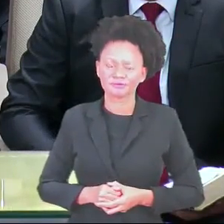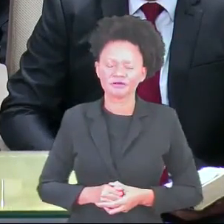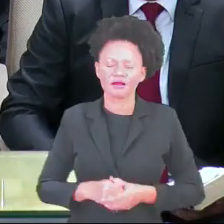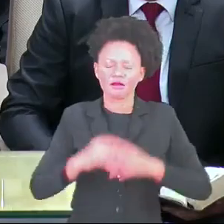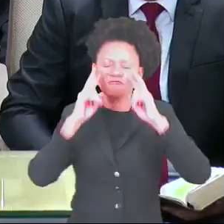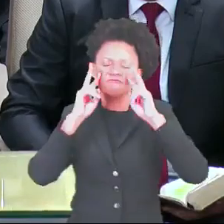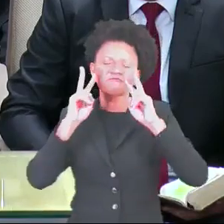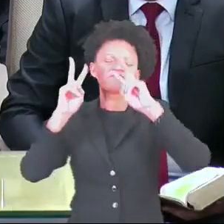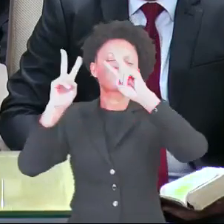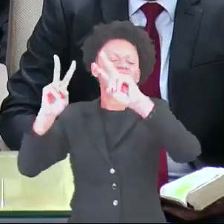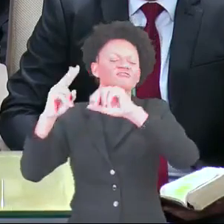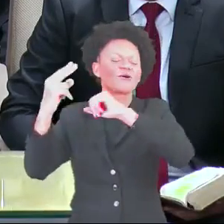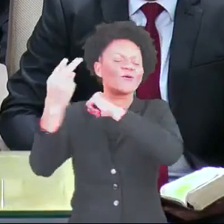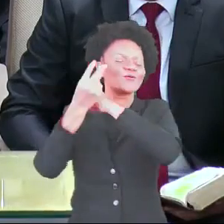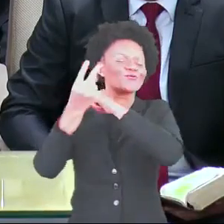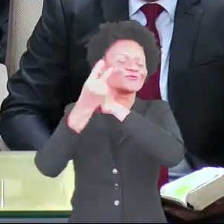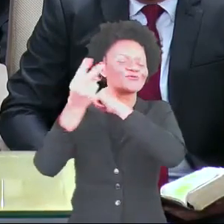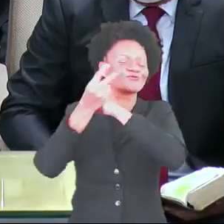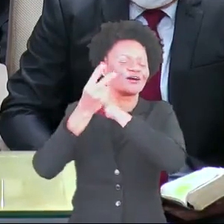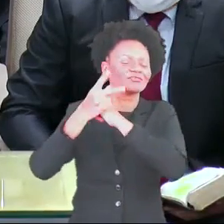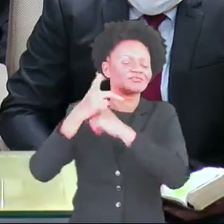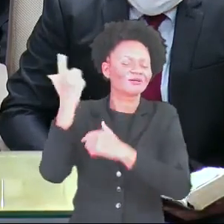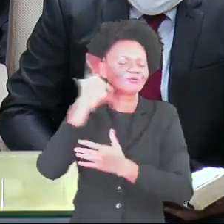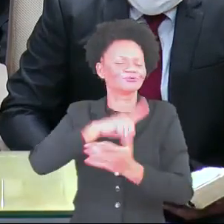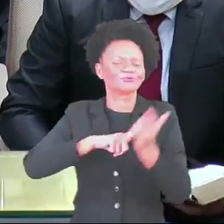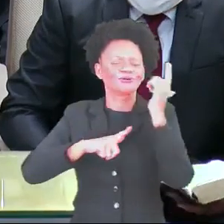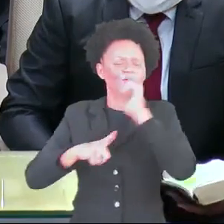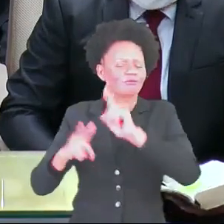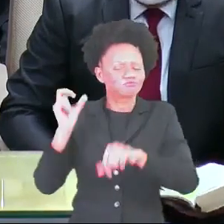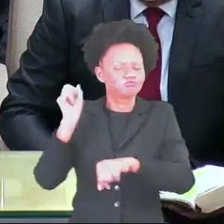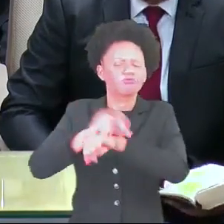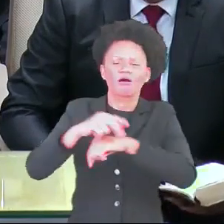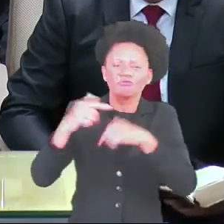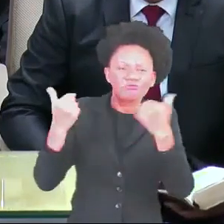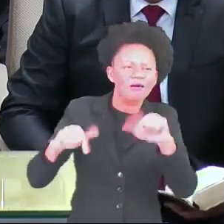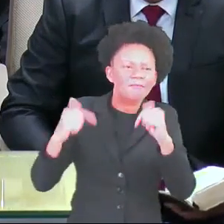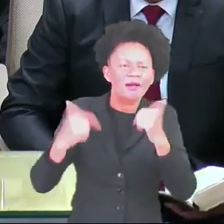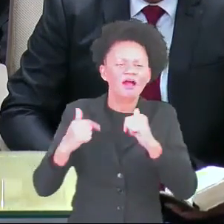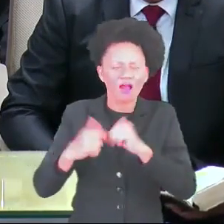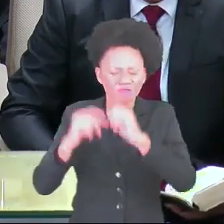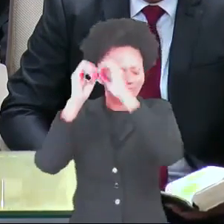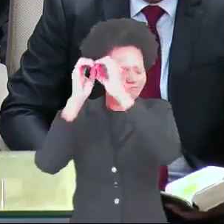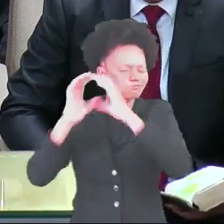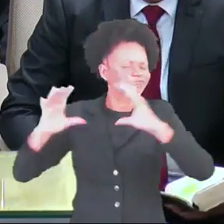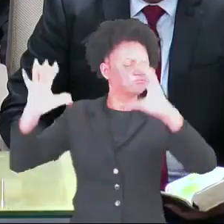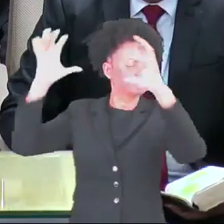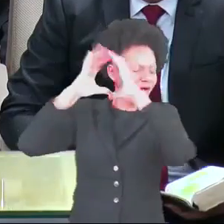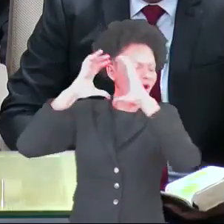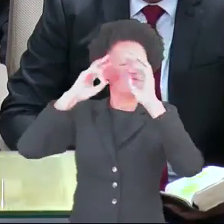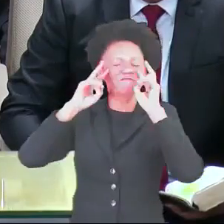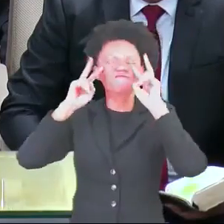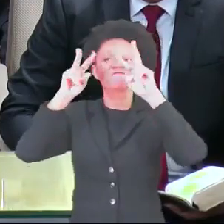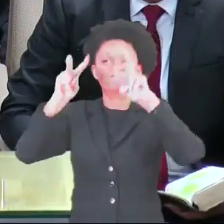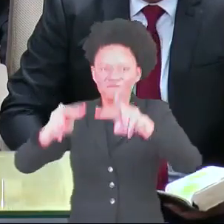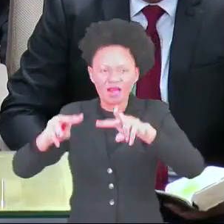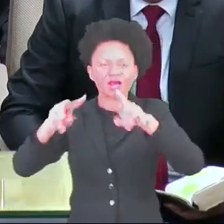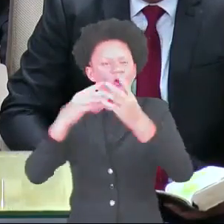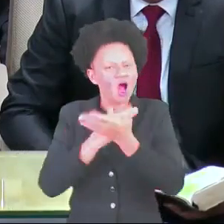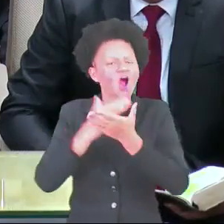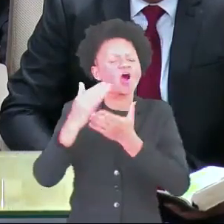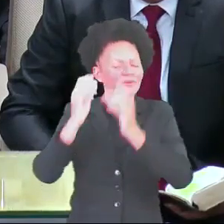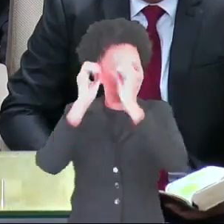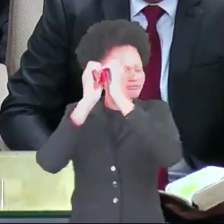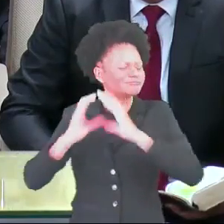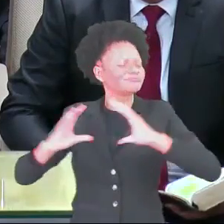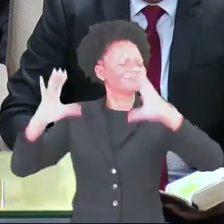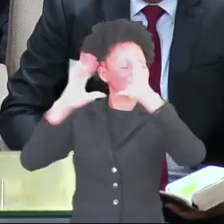Enxergue agora a provisão chegando. Enxergue agora o emprego chegando. Enxergue agora a provisão chegando. Comece a